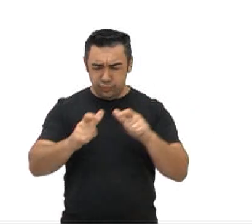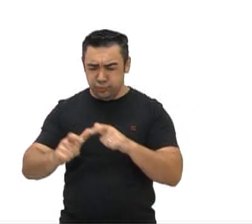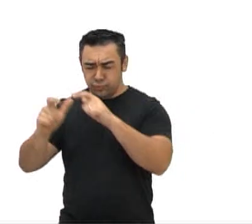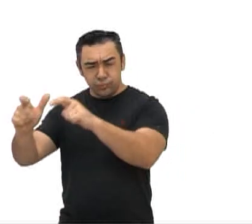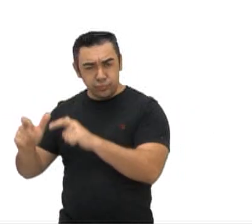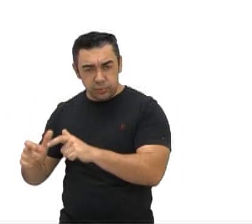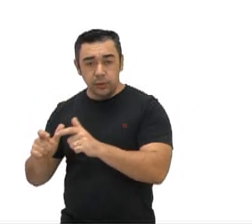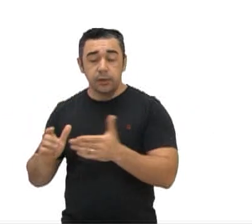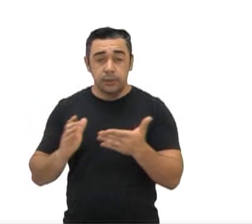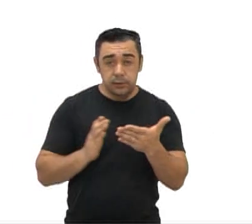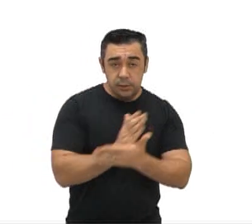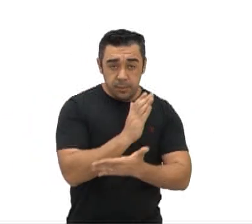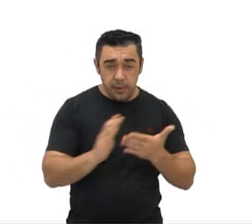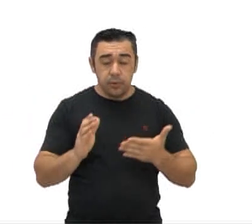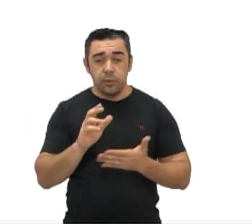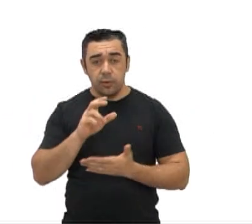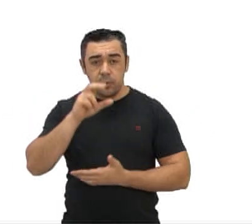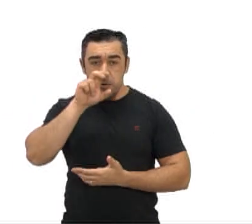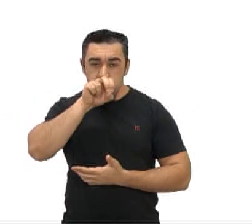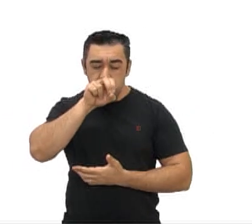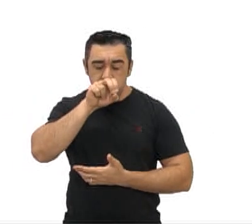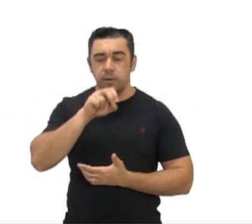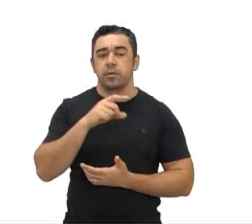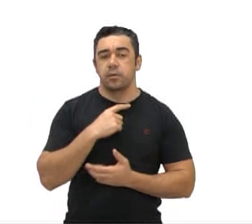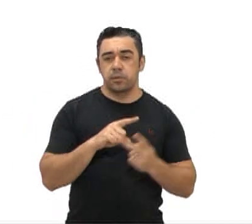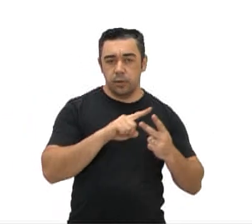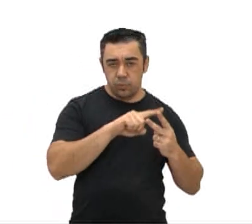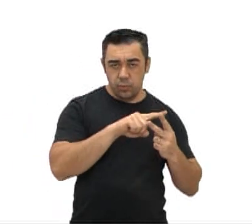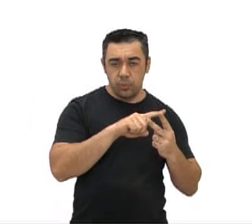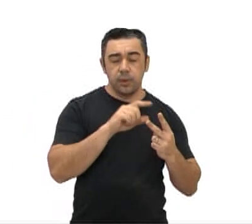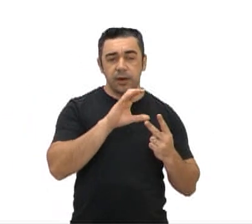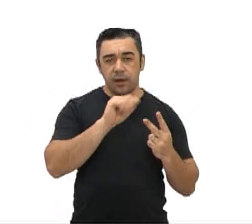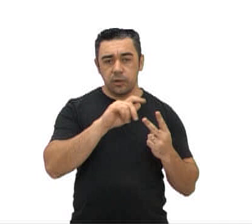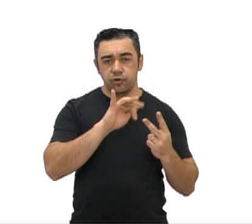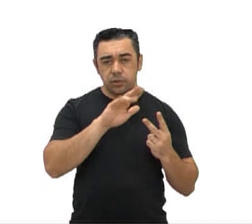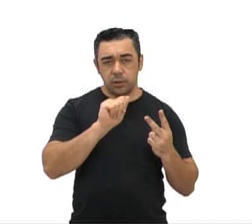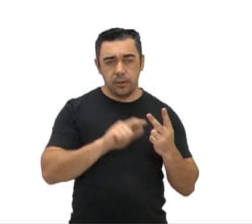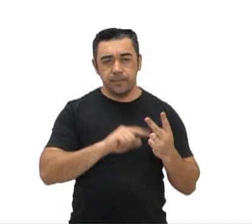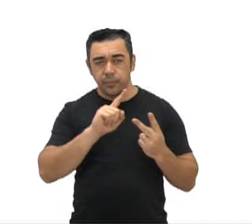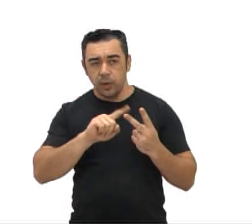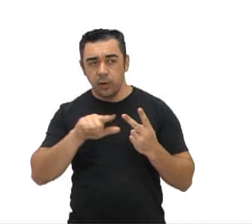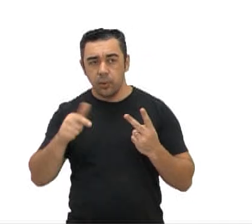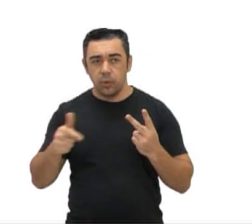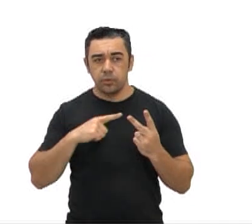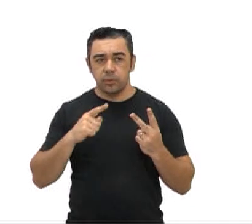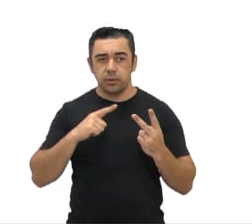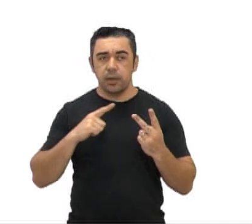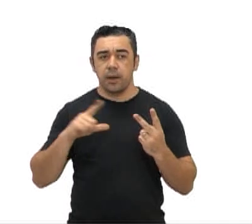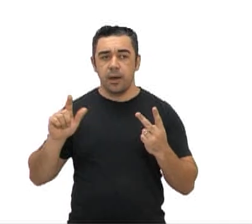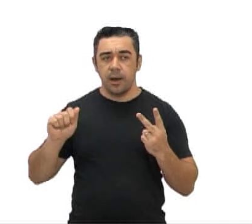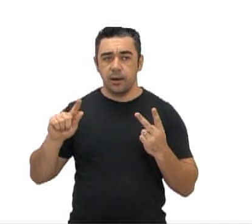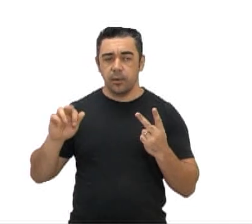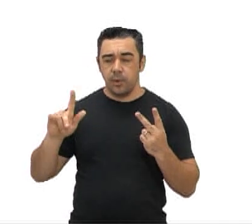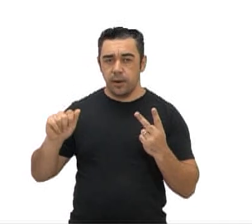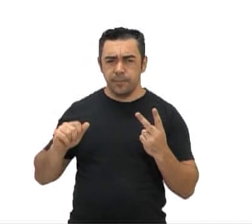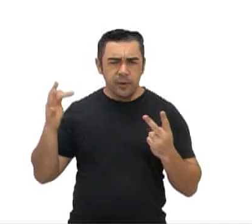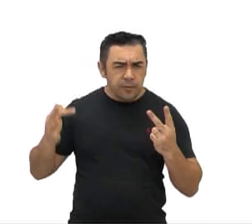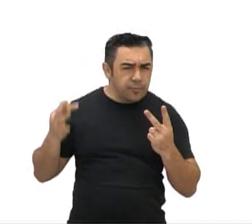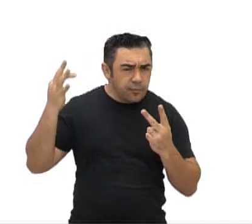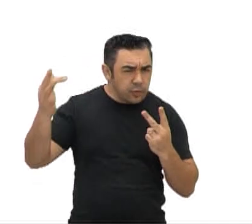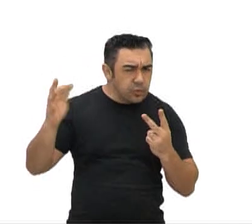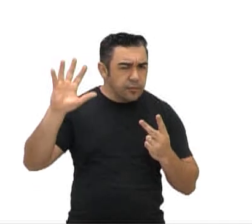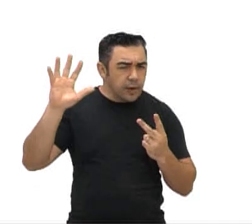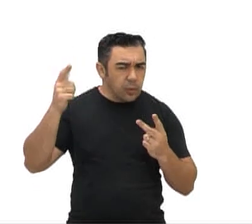uma espécie de roedor em duas populações, uma na Caatinga e outra no Chaco Paraguaio. Futuramente,